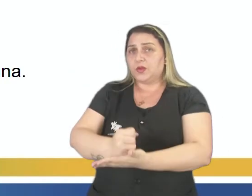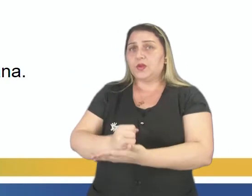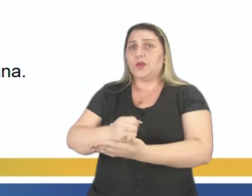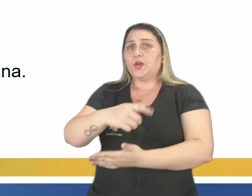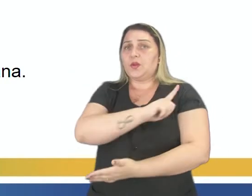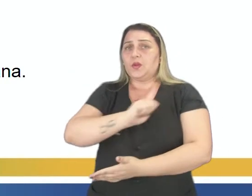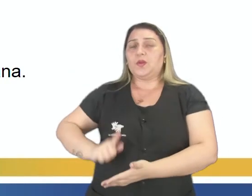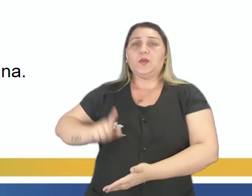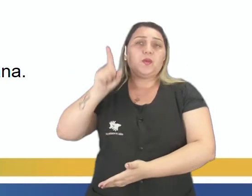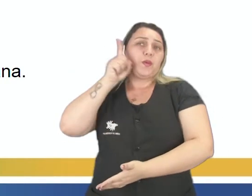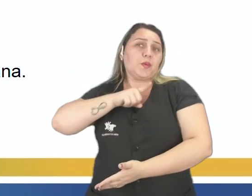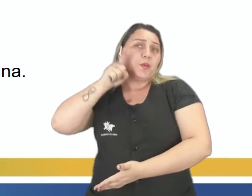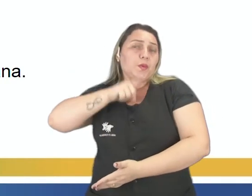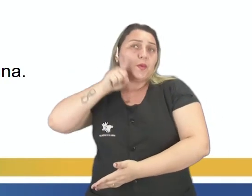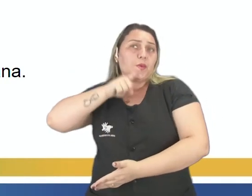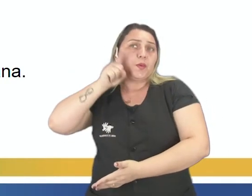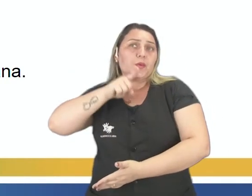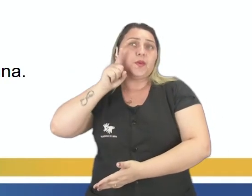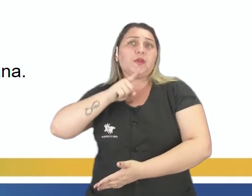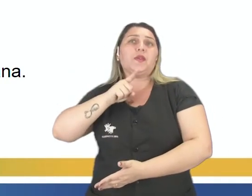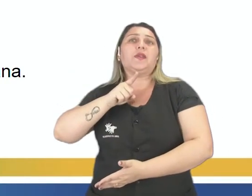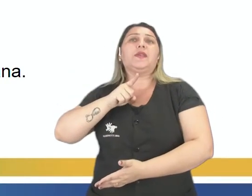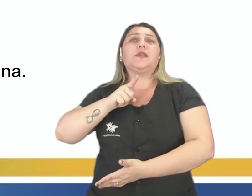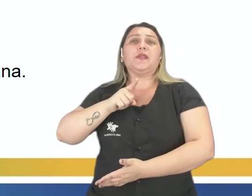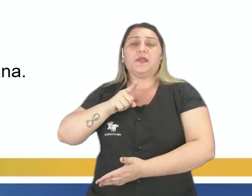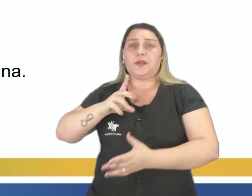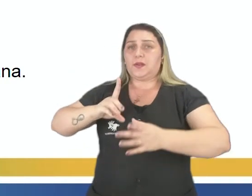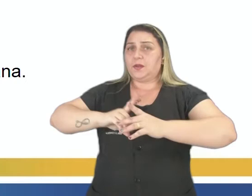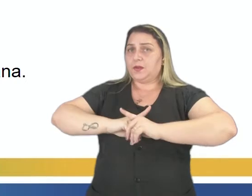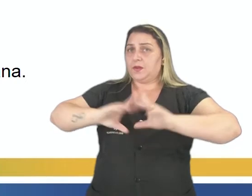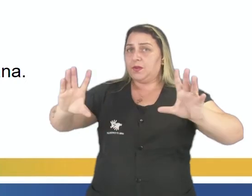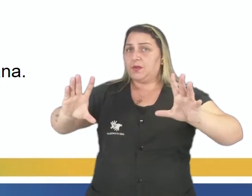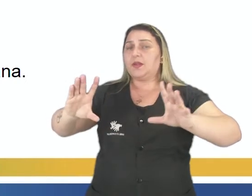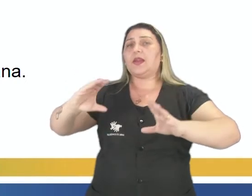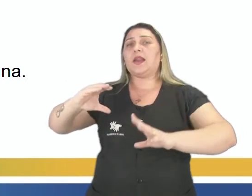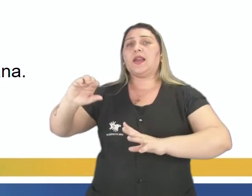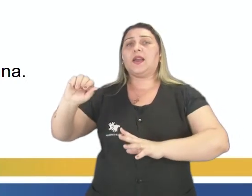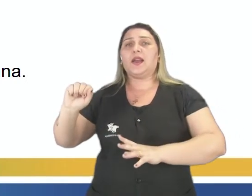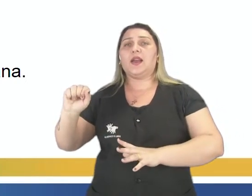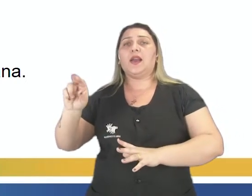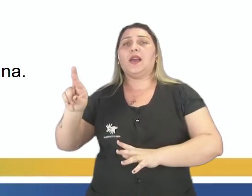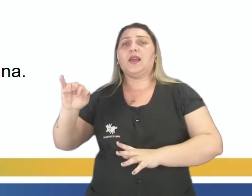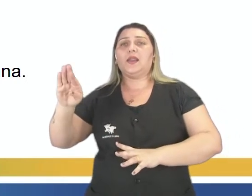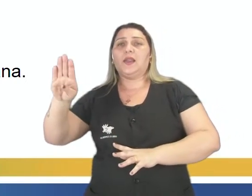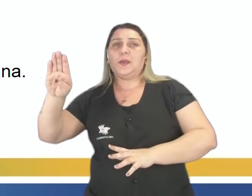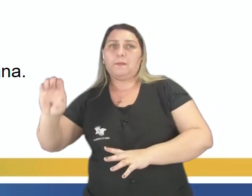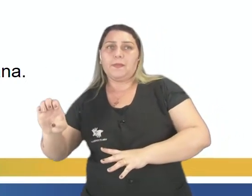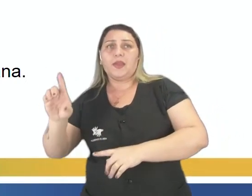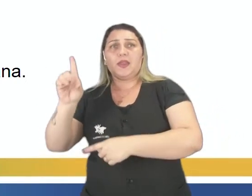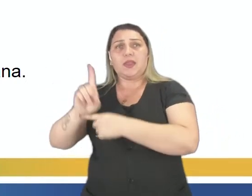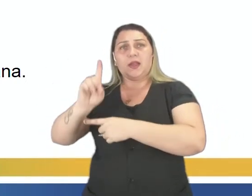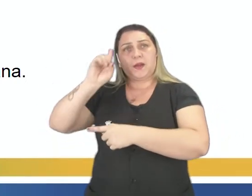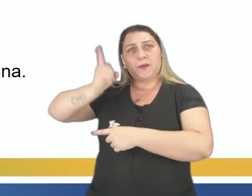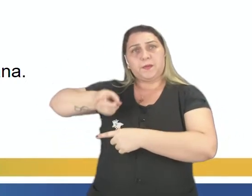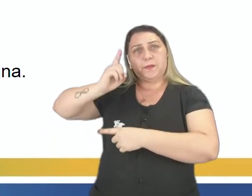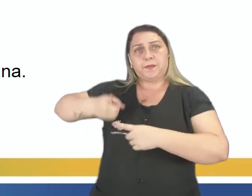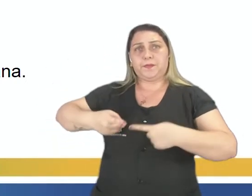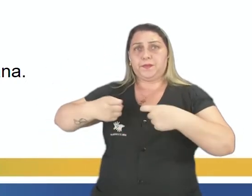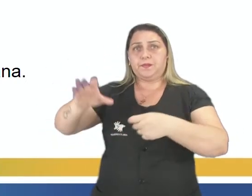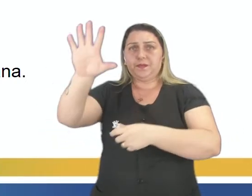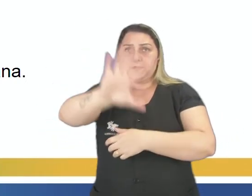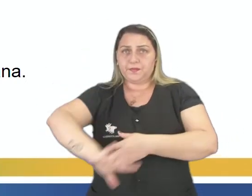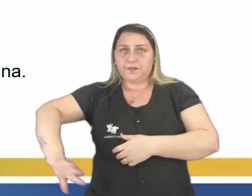Unidos, interessado em democratizar a região do Caribe, né? D. Foi dirigida por uma